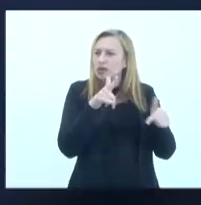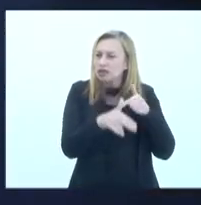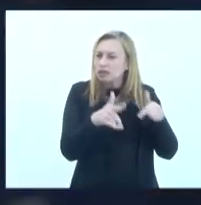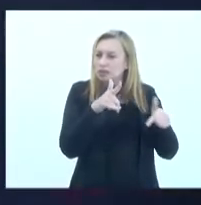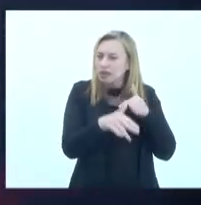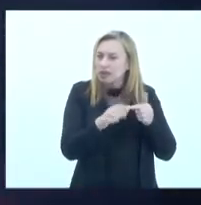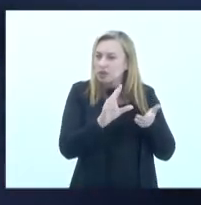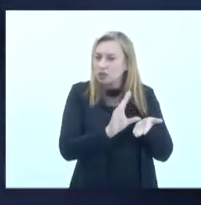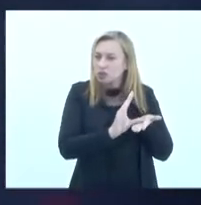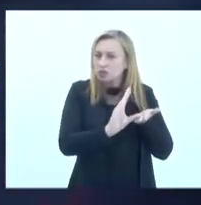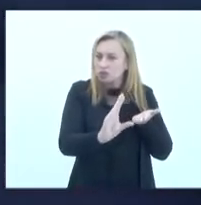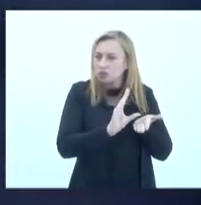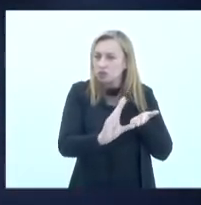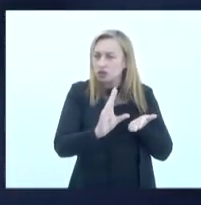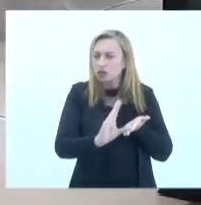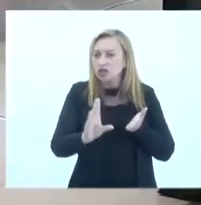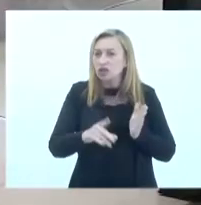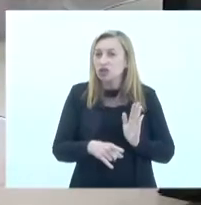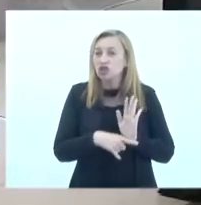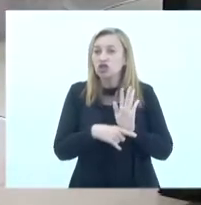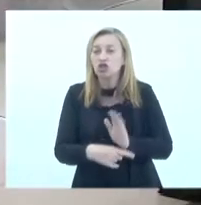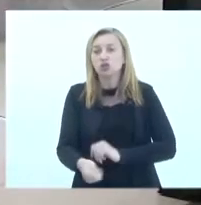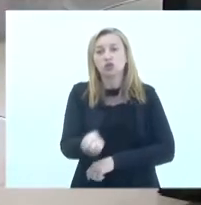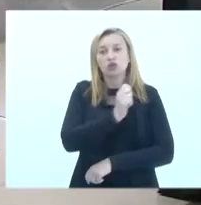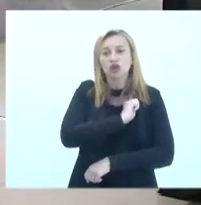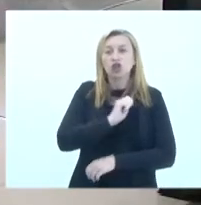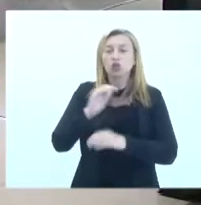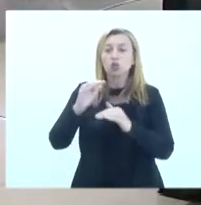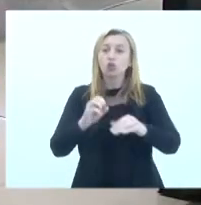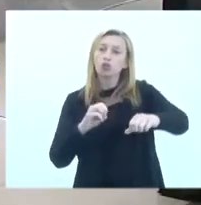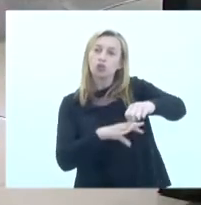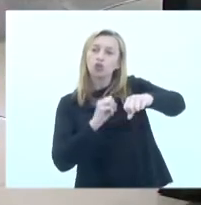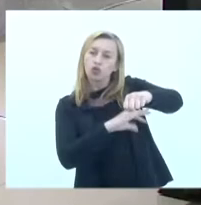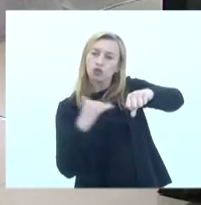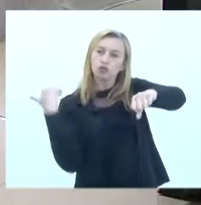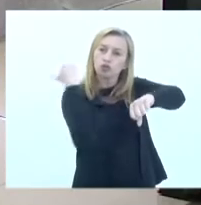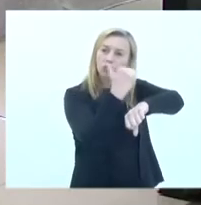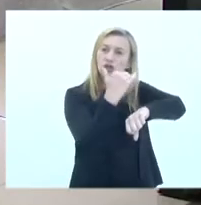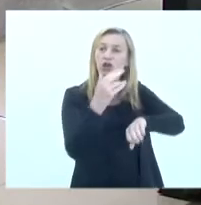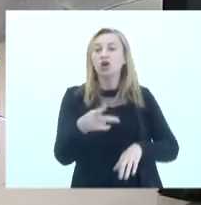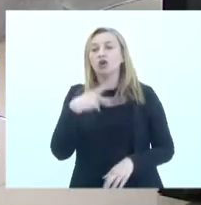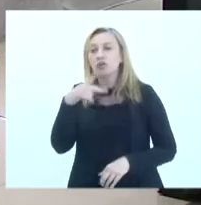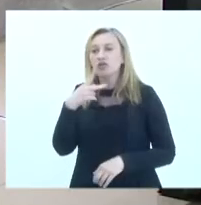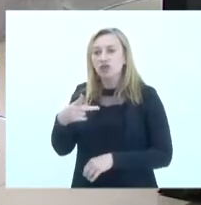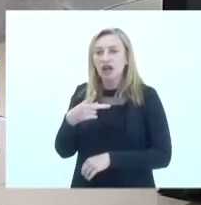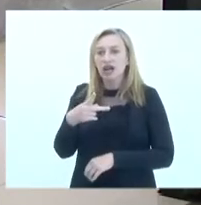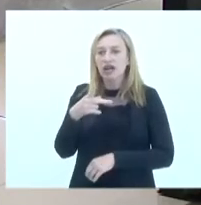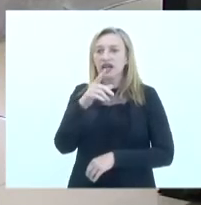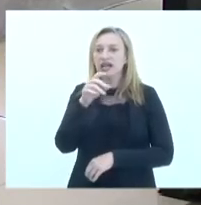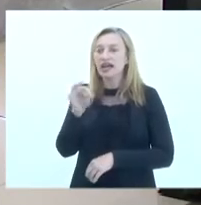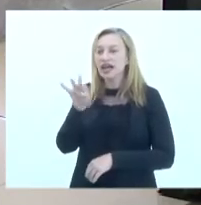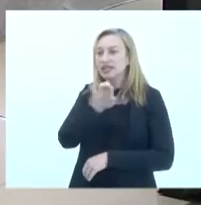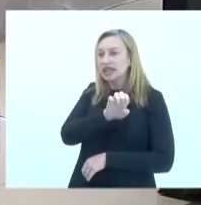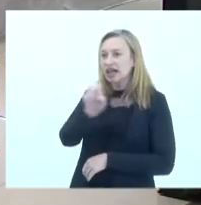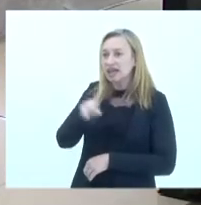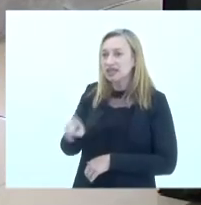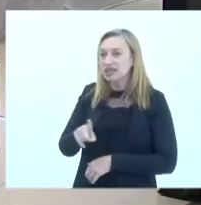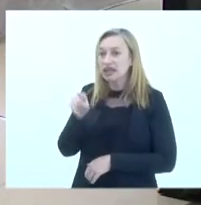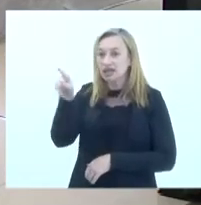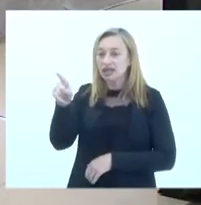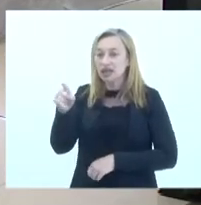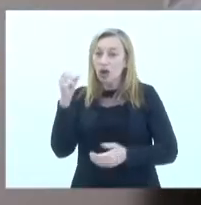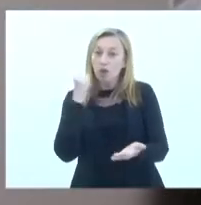pela legislação de recuperação fiscal, o Fundo Soberano é, como diz aquele cartaz ali, o